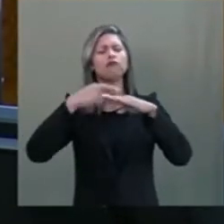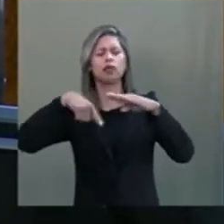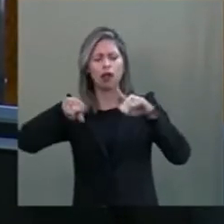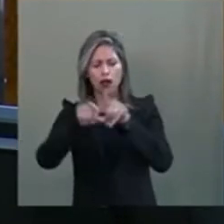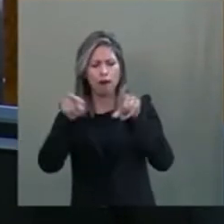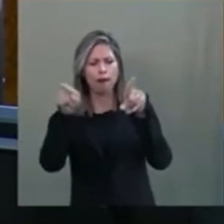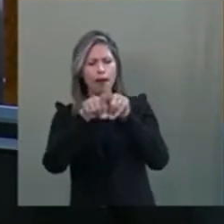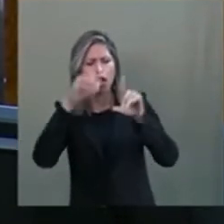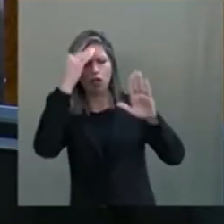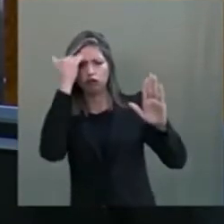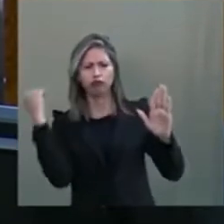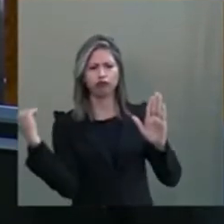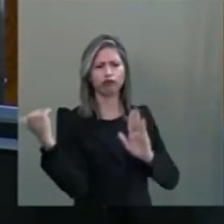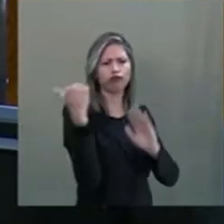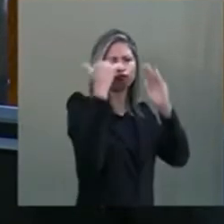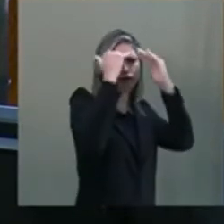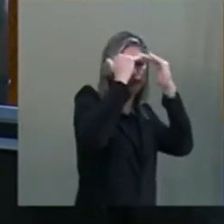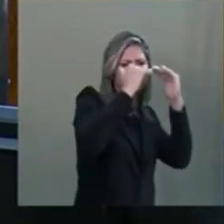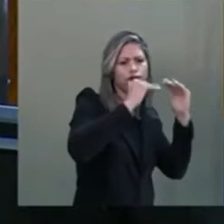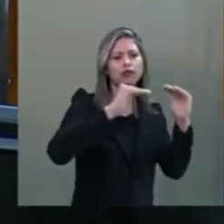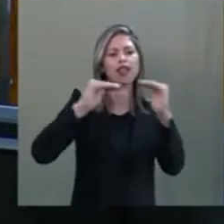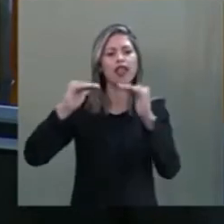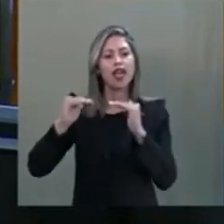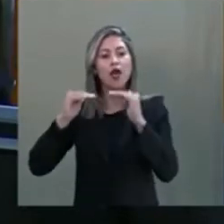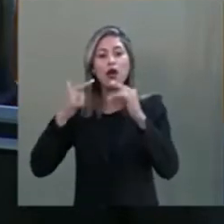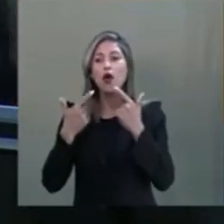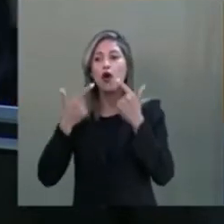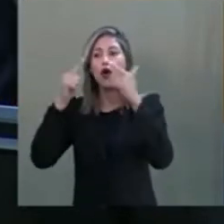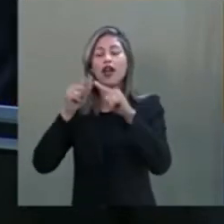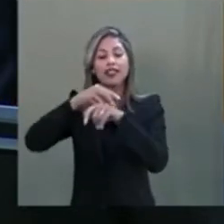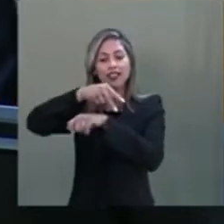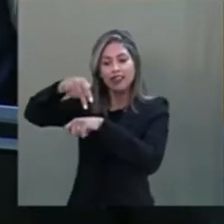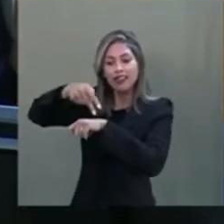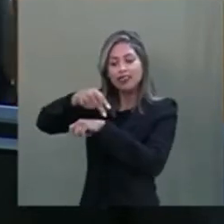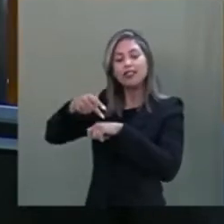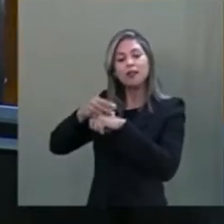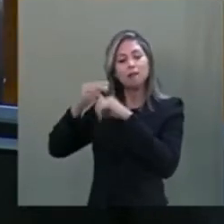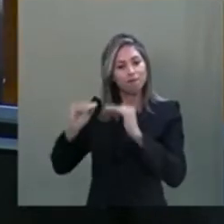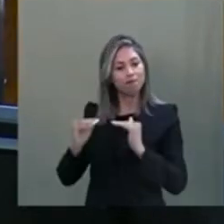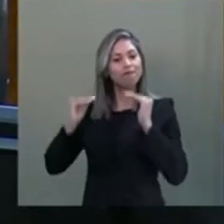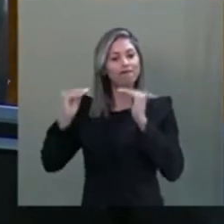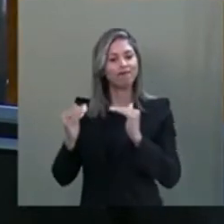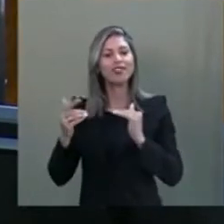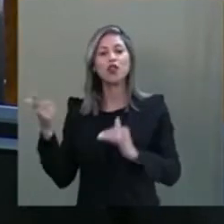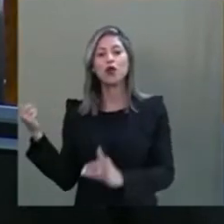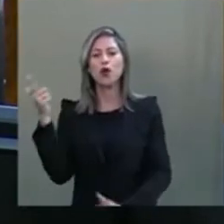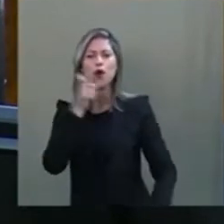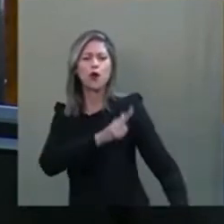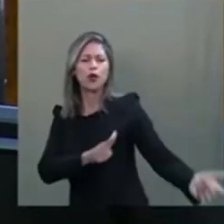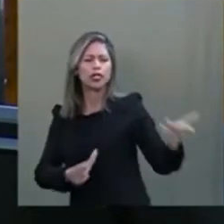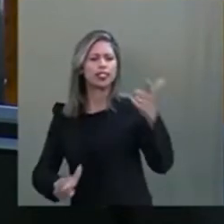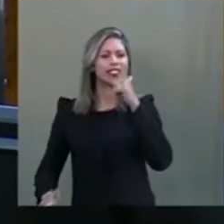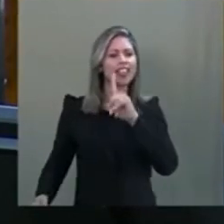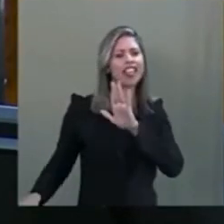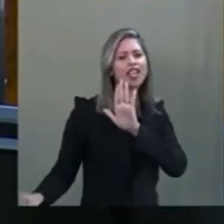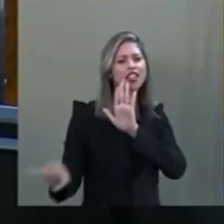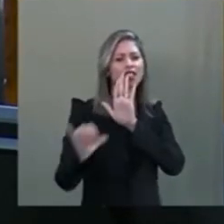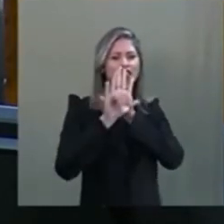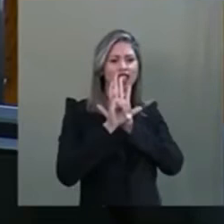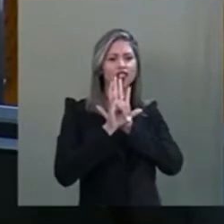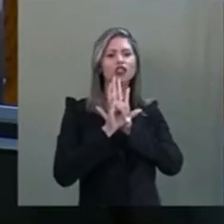respeito em relação às demais nações soberanas. E ganhamos identidade própria